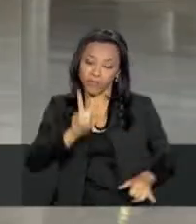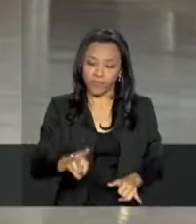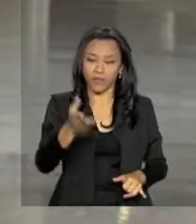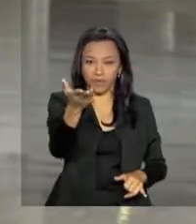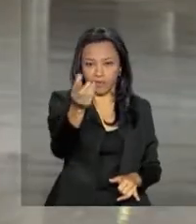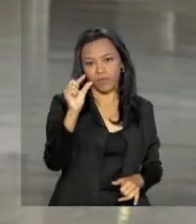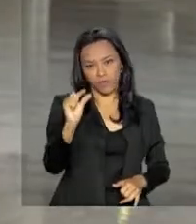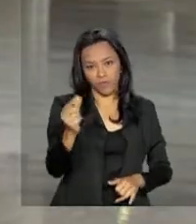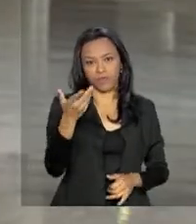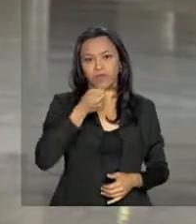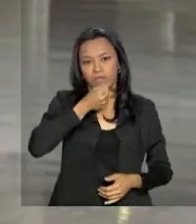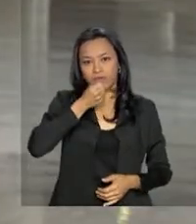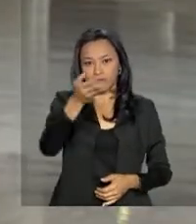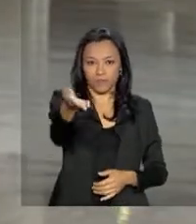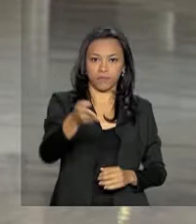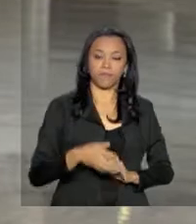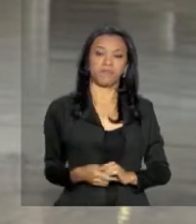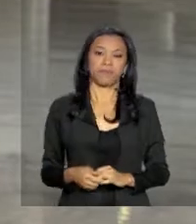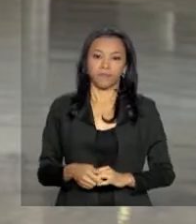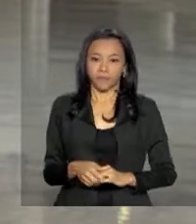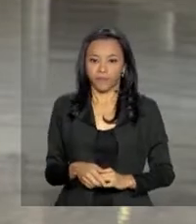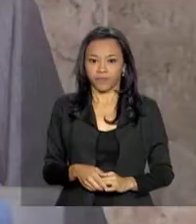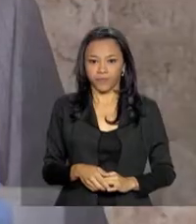acompanhar um trecho da entrevista